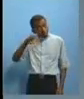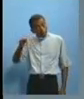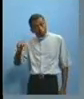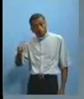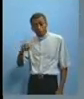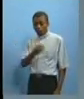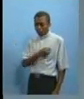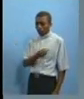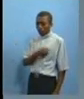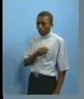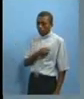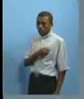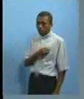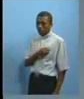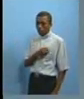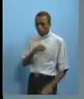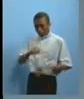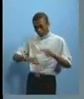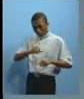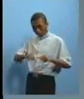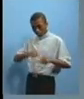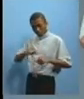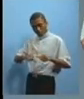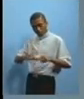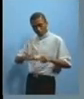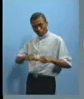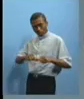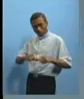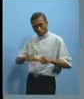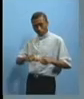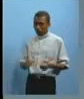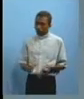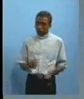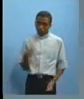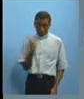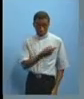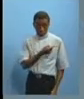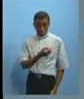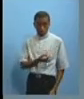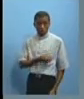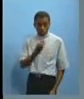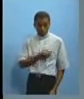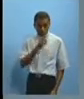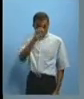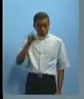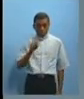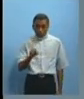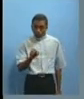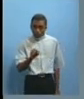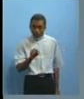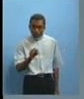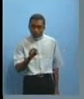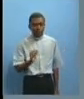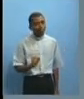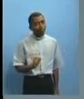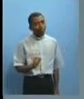Atrevidos e presunçosos Não receiam blasfemar contra os seres gloriosos